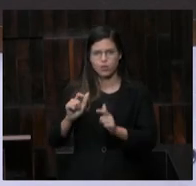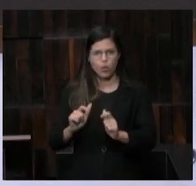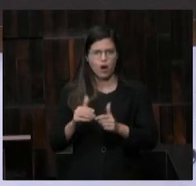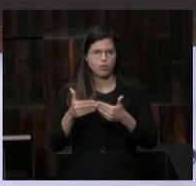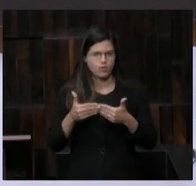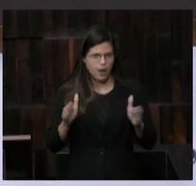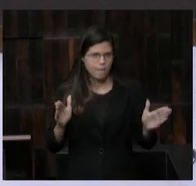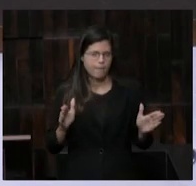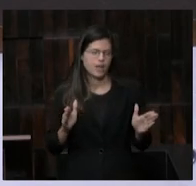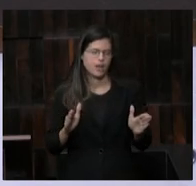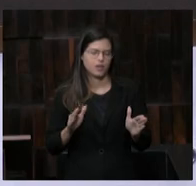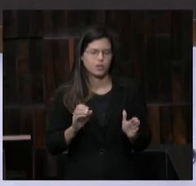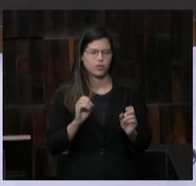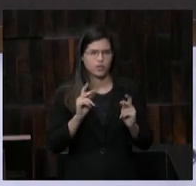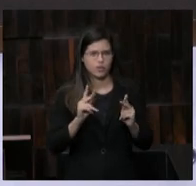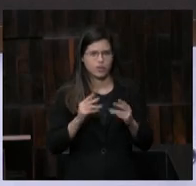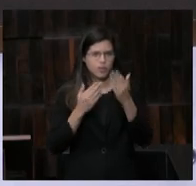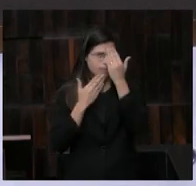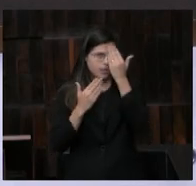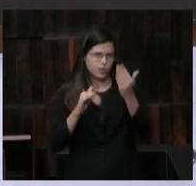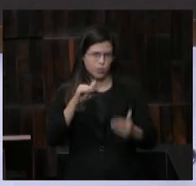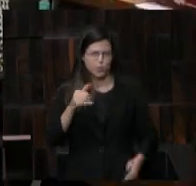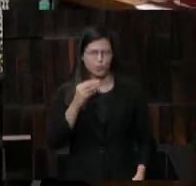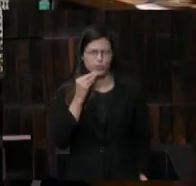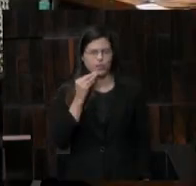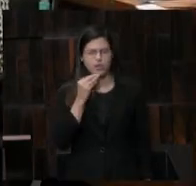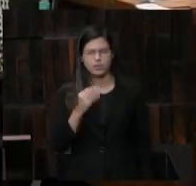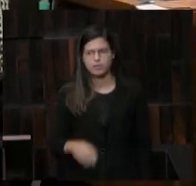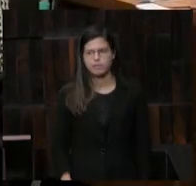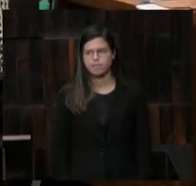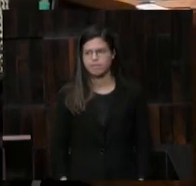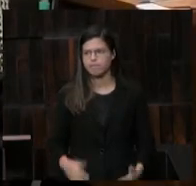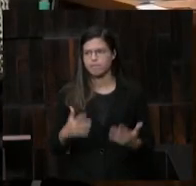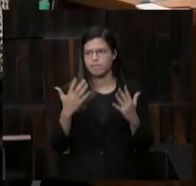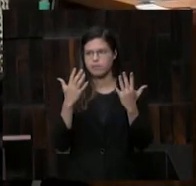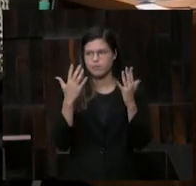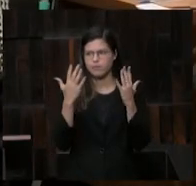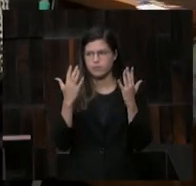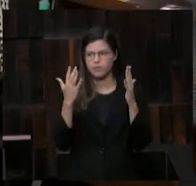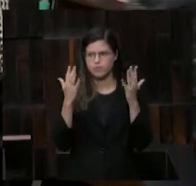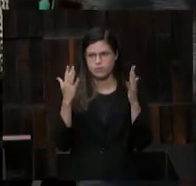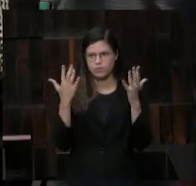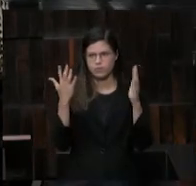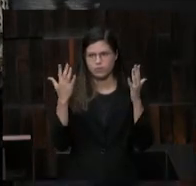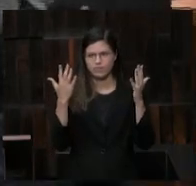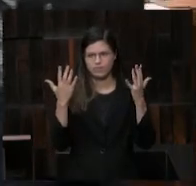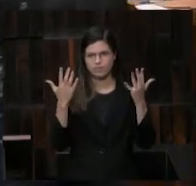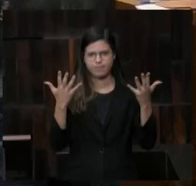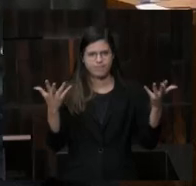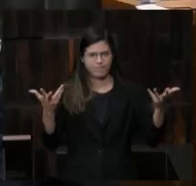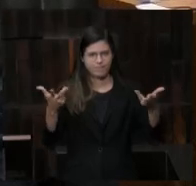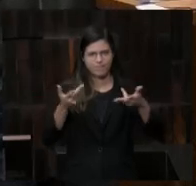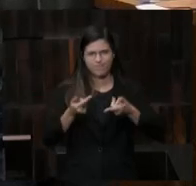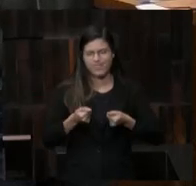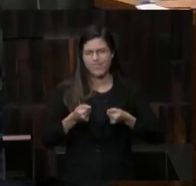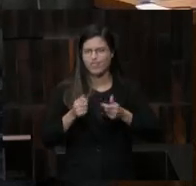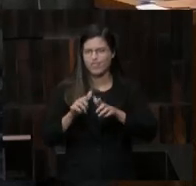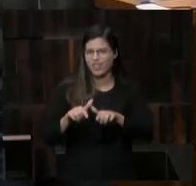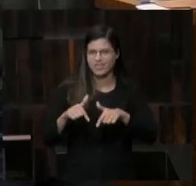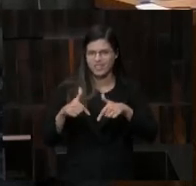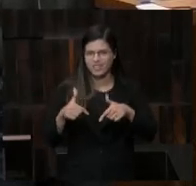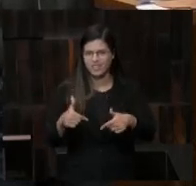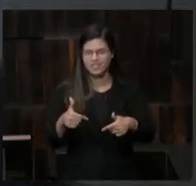para vocês, tá bom? Muito obrigada por essa oportunidade. Isso é maravilhoso, essa